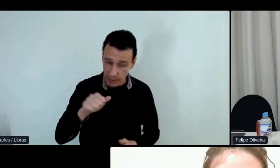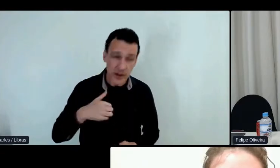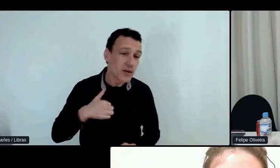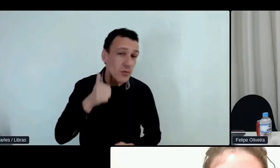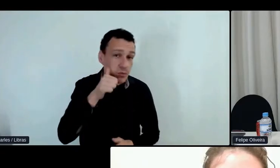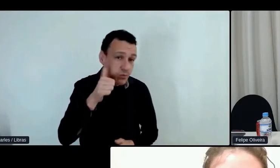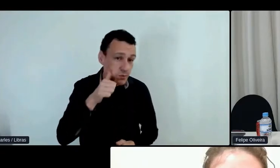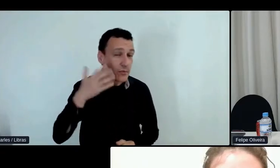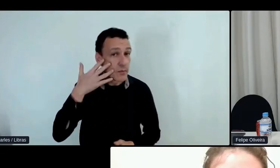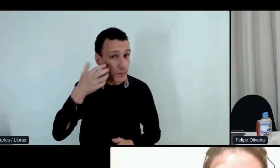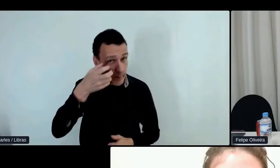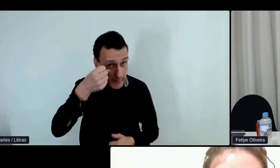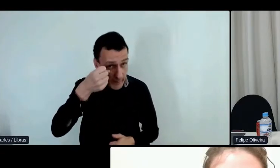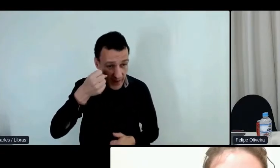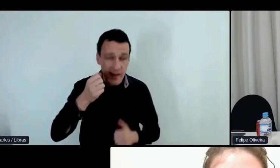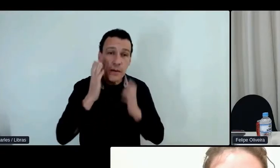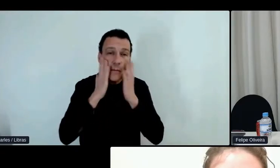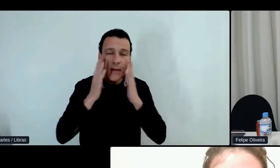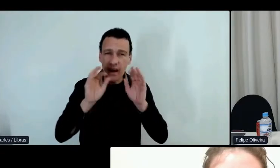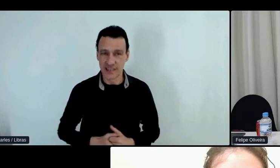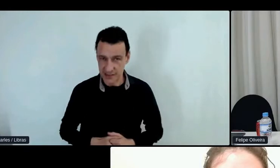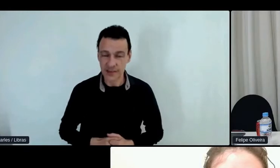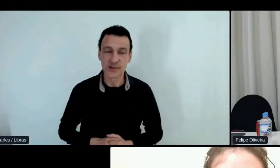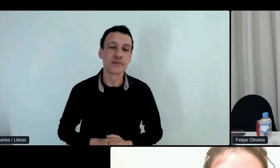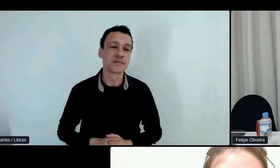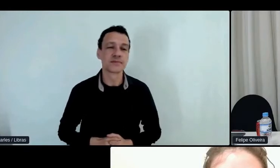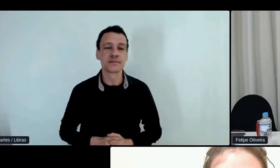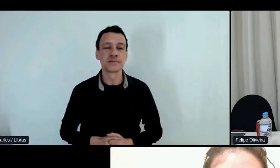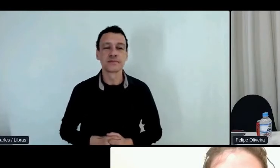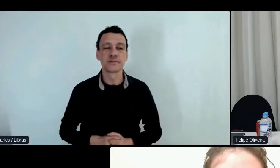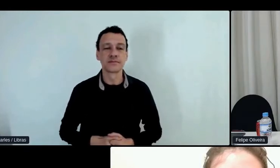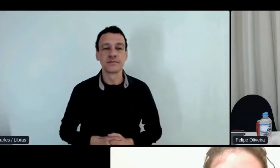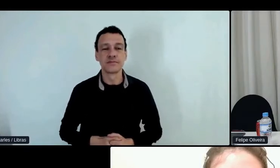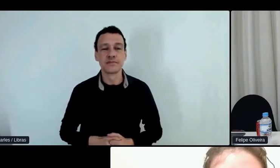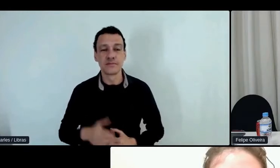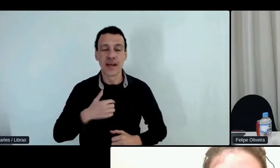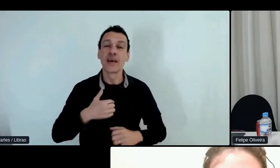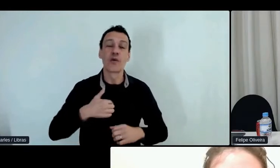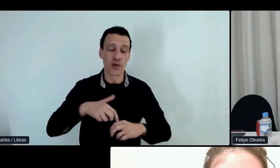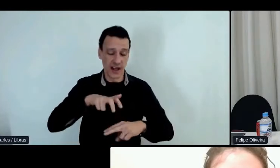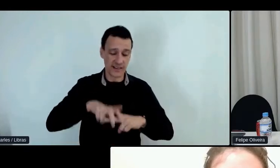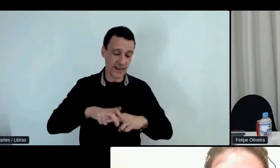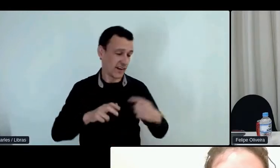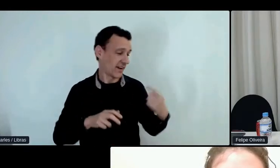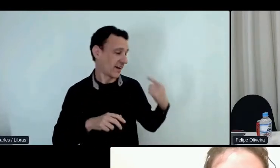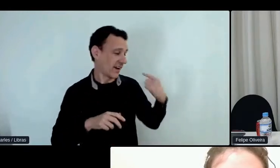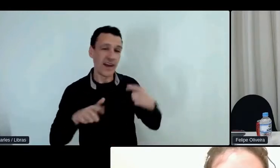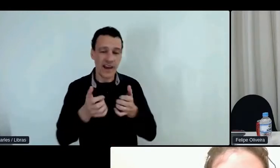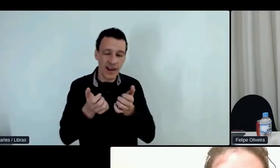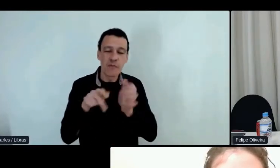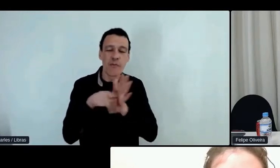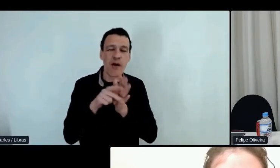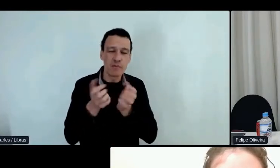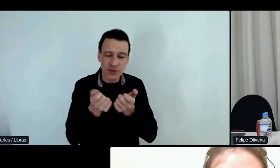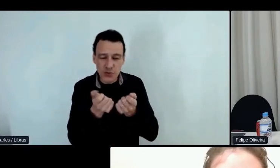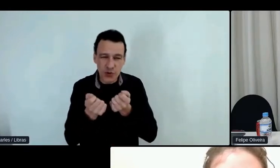branca, de pele clara, cabelos castanhos e castanhos na altura do ombro. Hoje eu